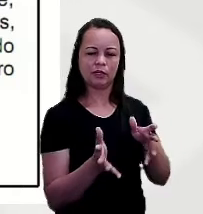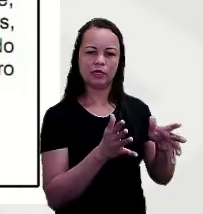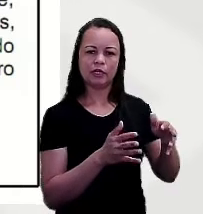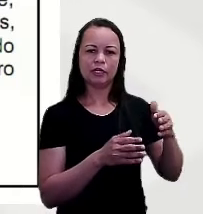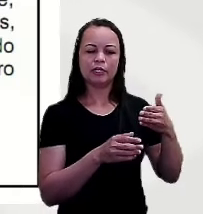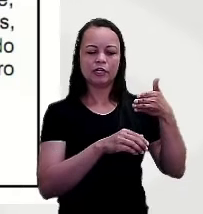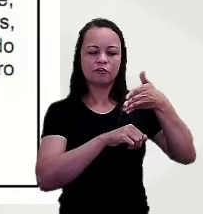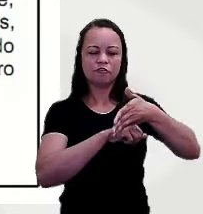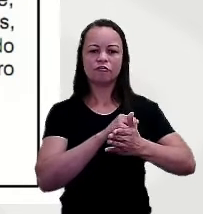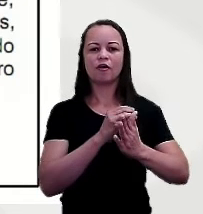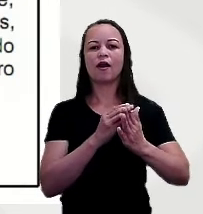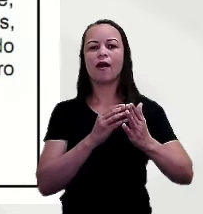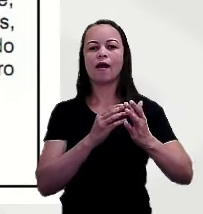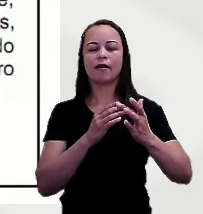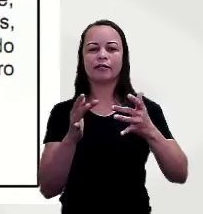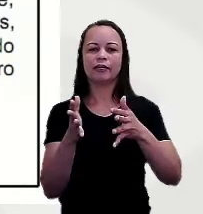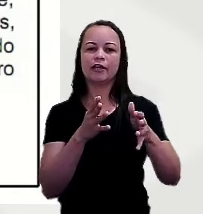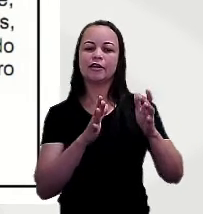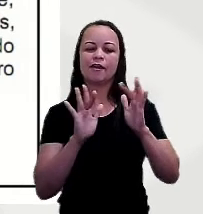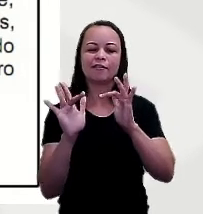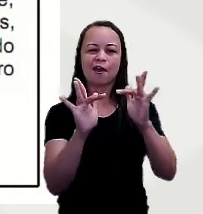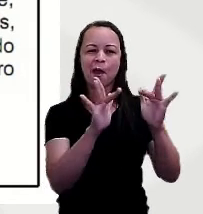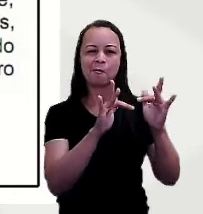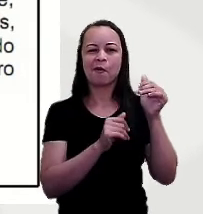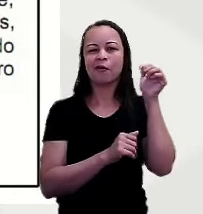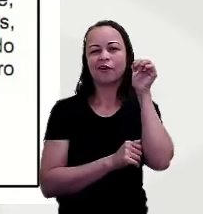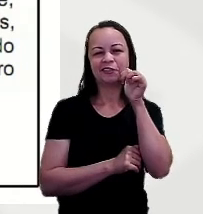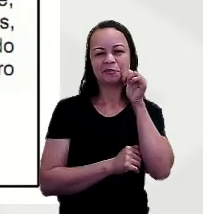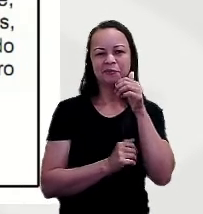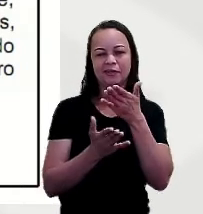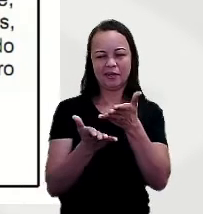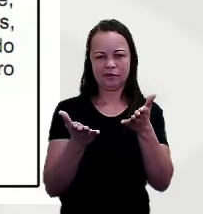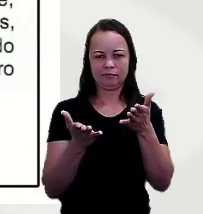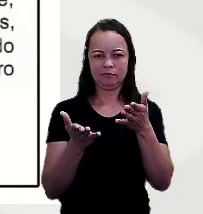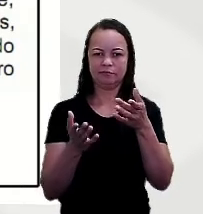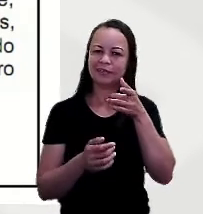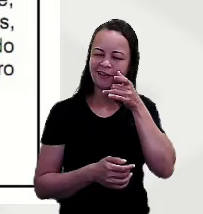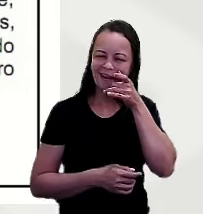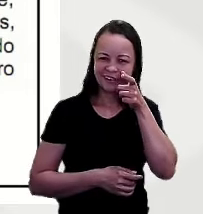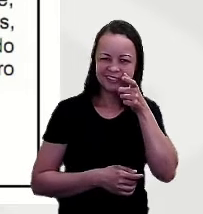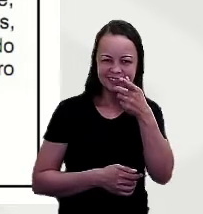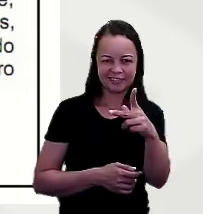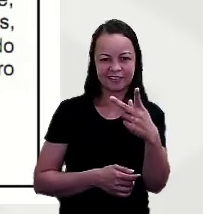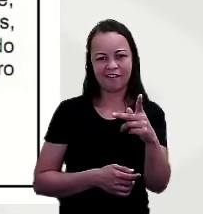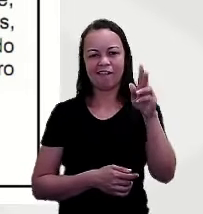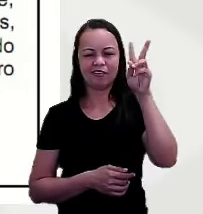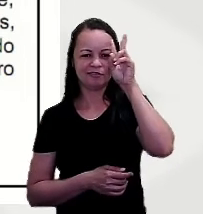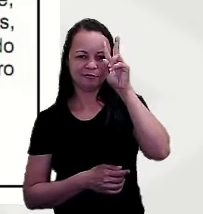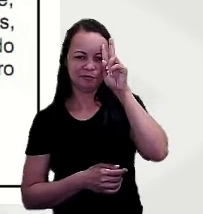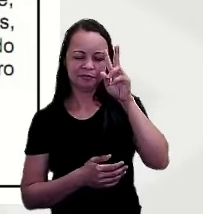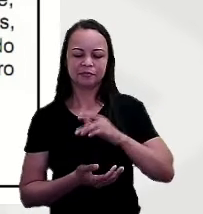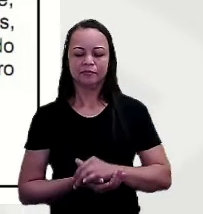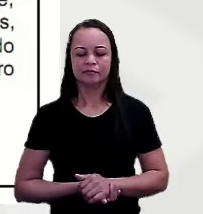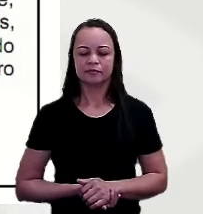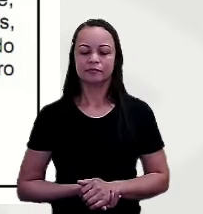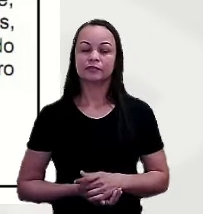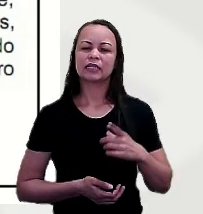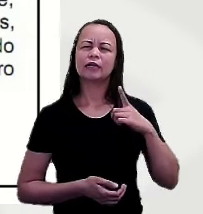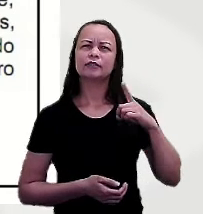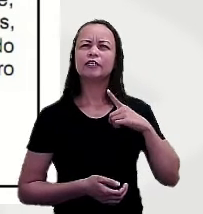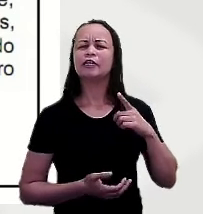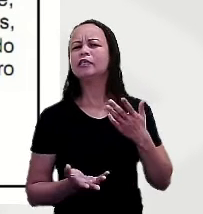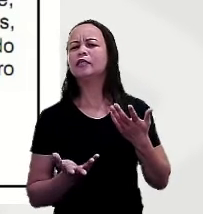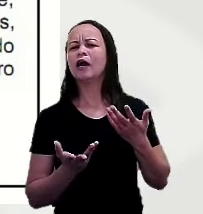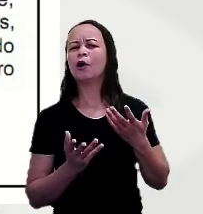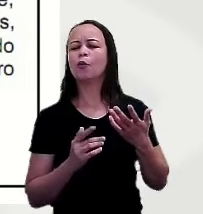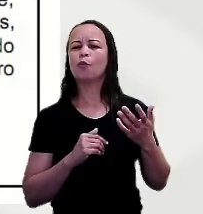vila e namora as moças. Veja que história interessante. Inclusive, tinha uma novela que